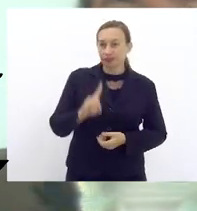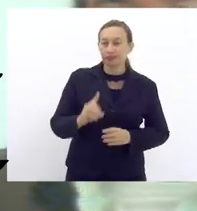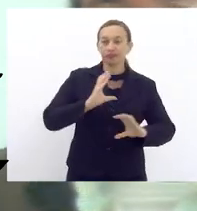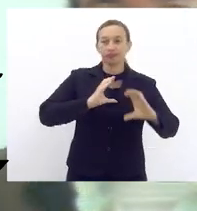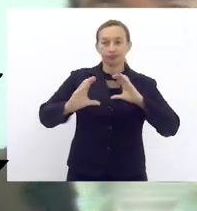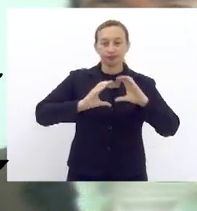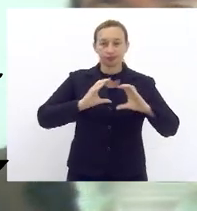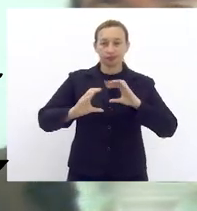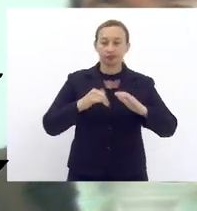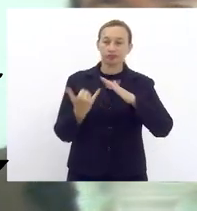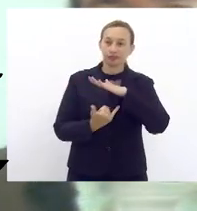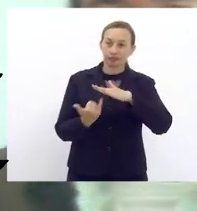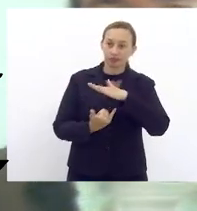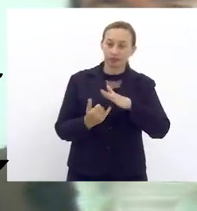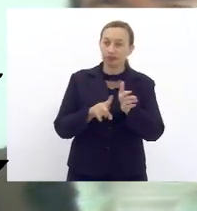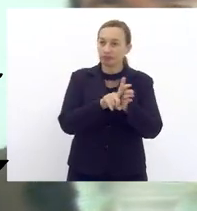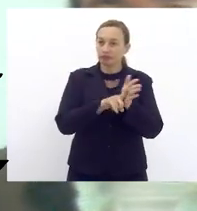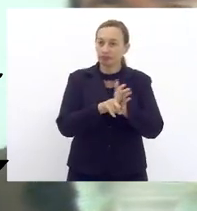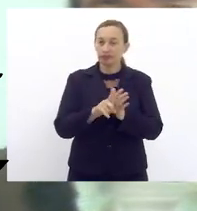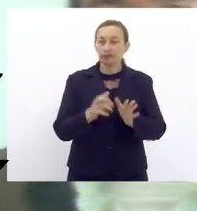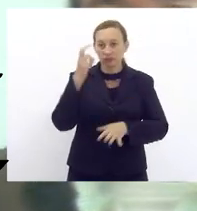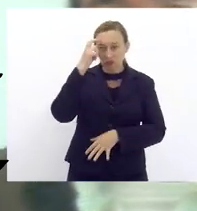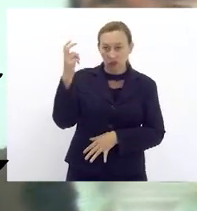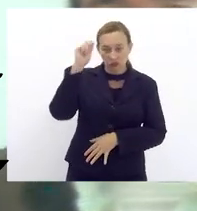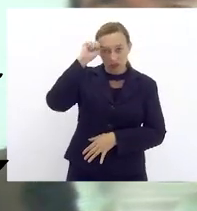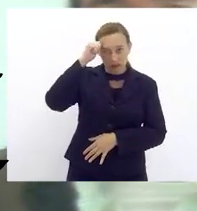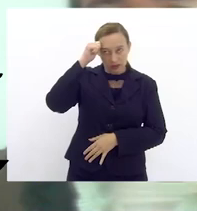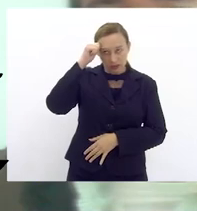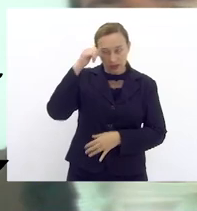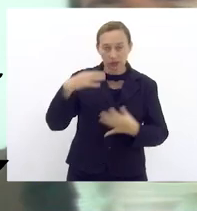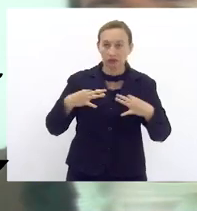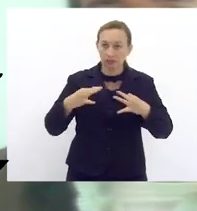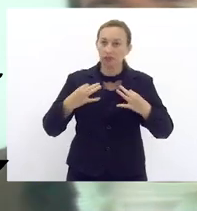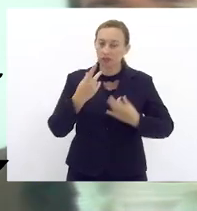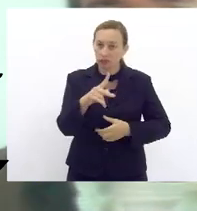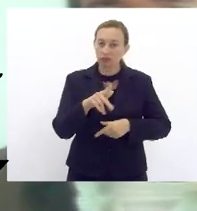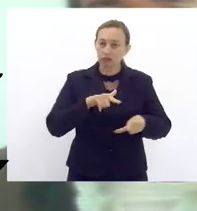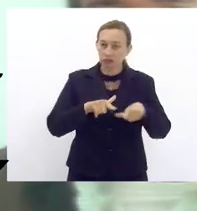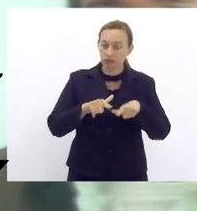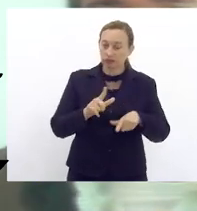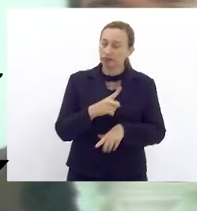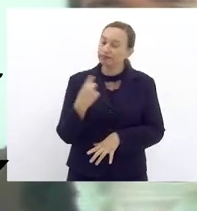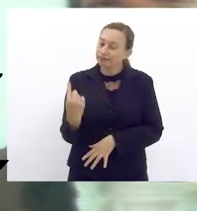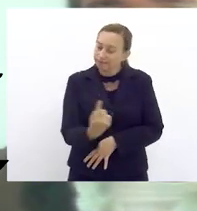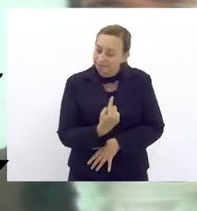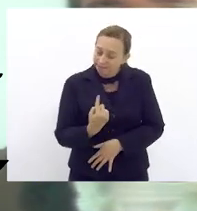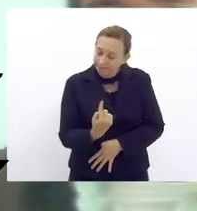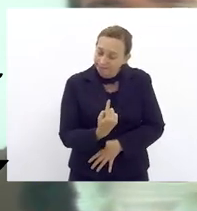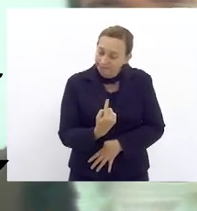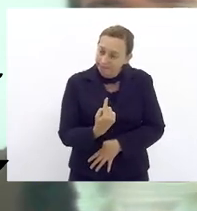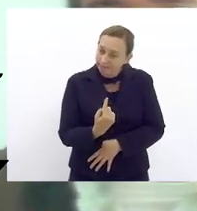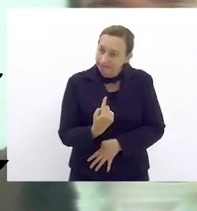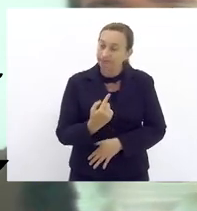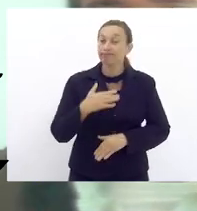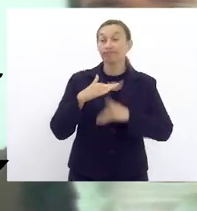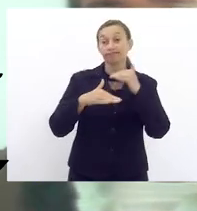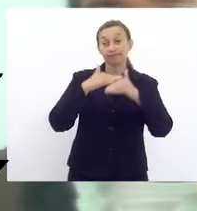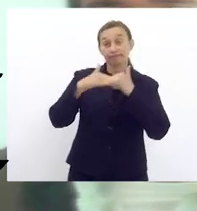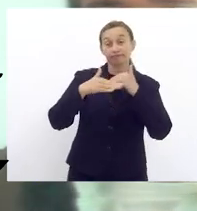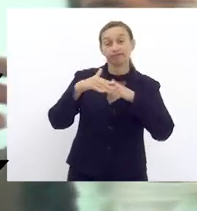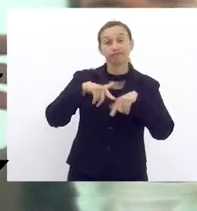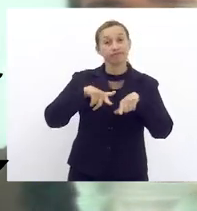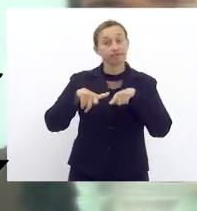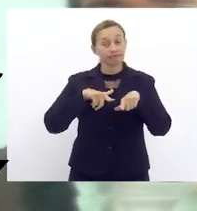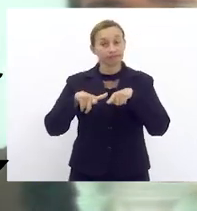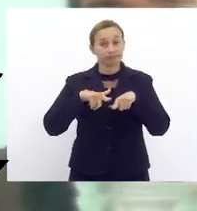comunicação Instituto de Pesquisa da cultura Negra a disposição do seu mandato para nós desenvolvermos esse